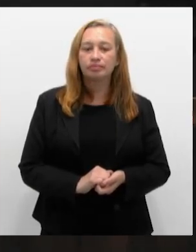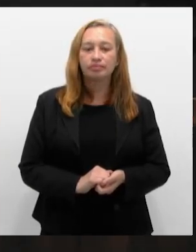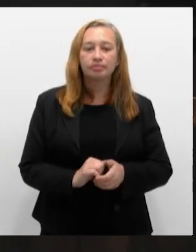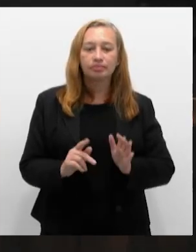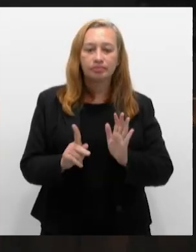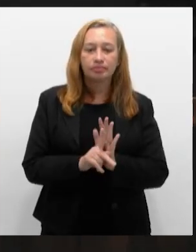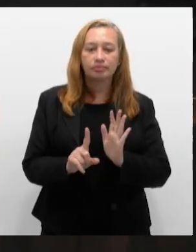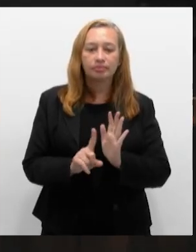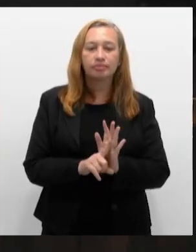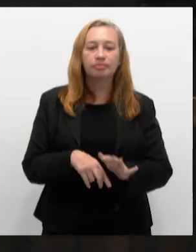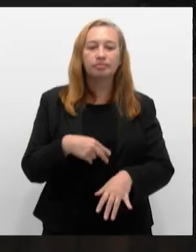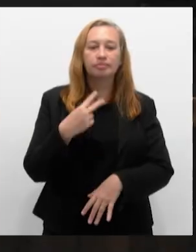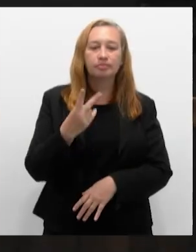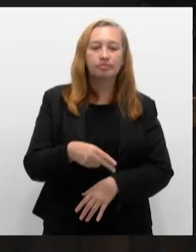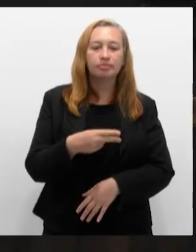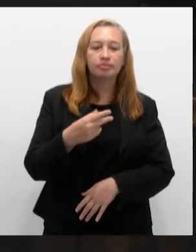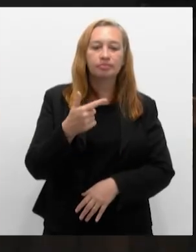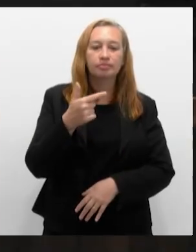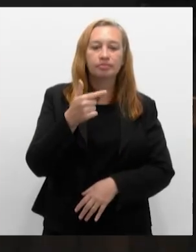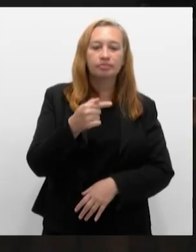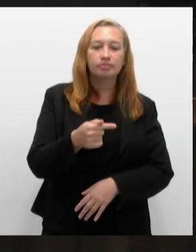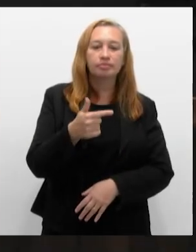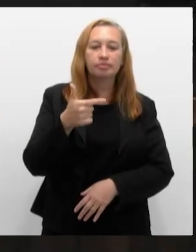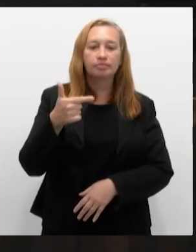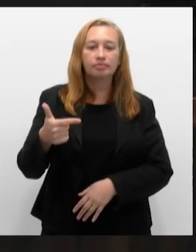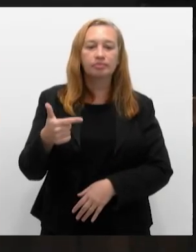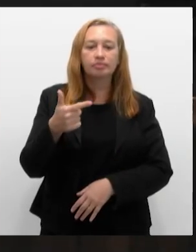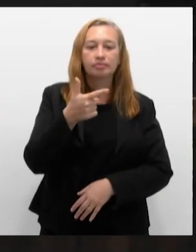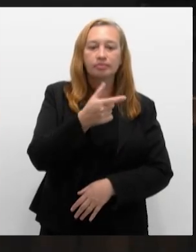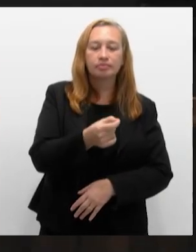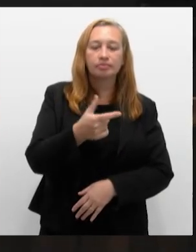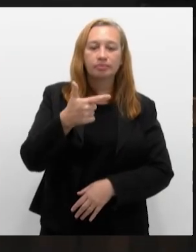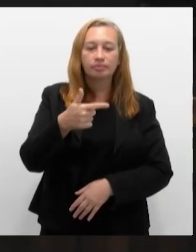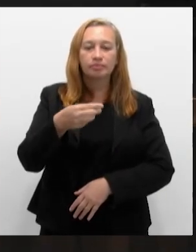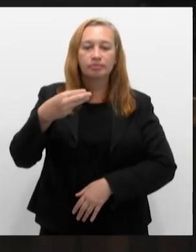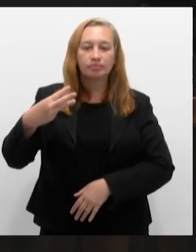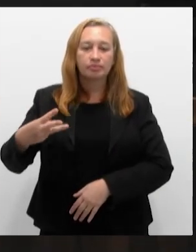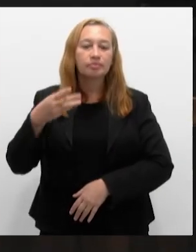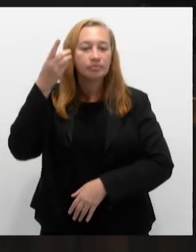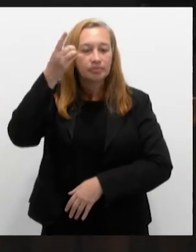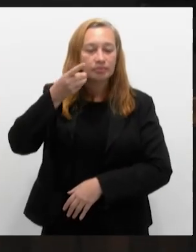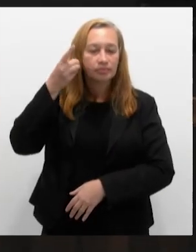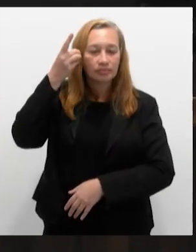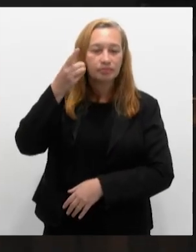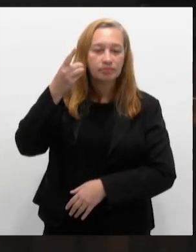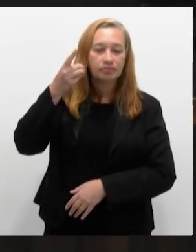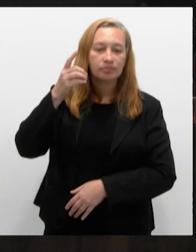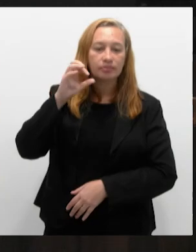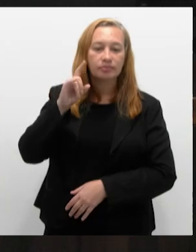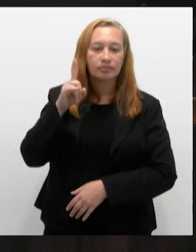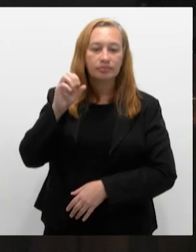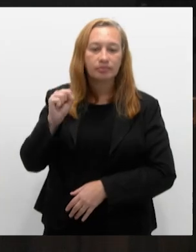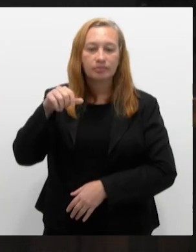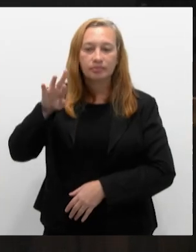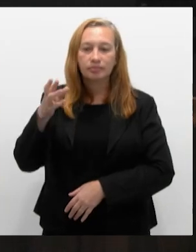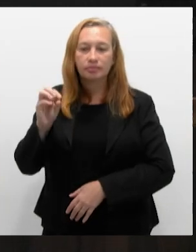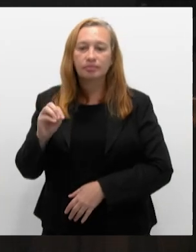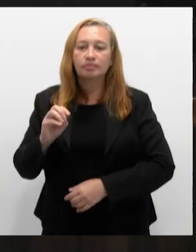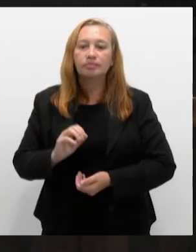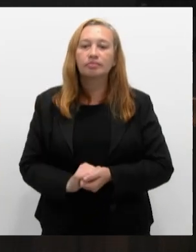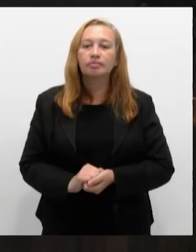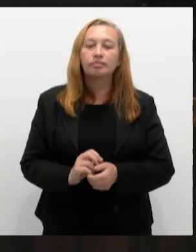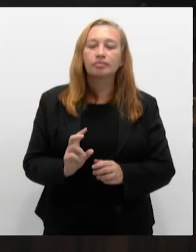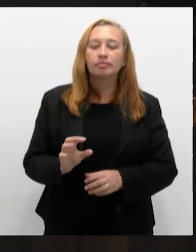projeto de lei número 2072, de 23, de autoria do deputado Carlos Macedo, que reconhece como interesse